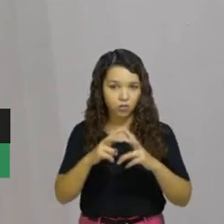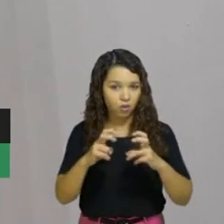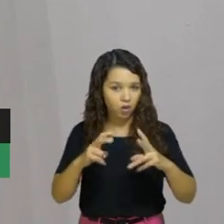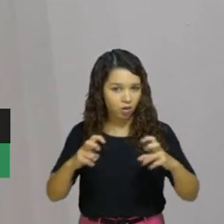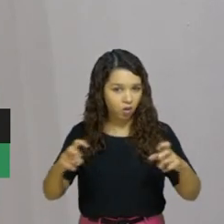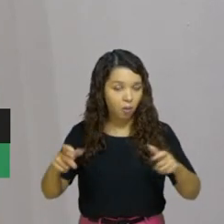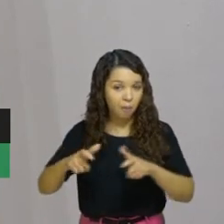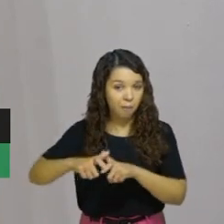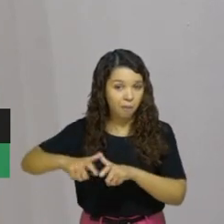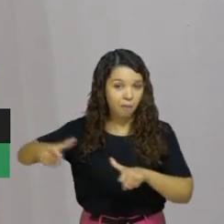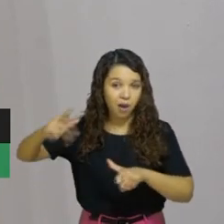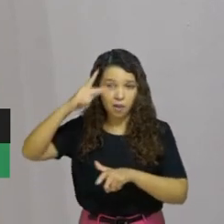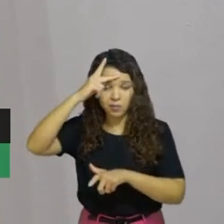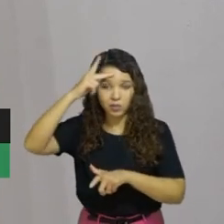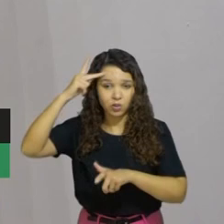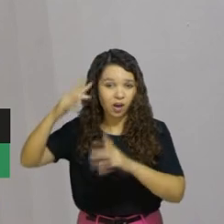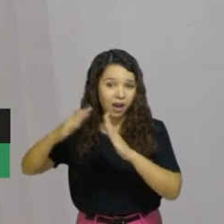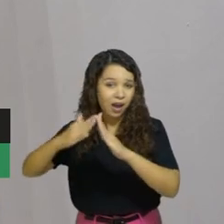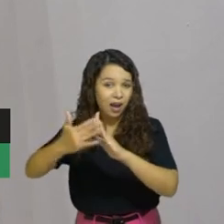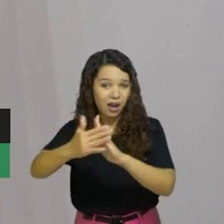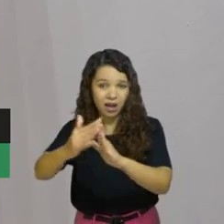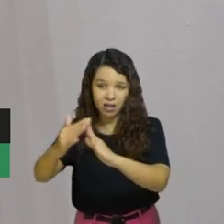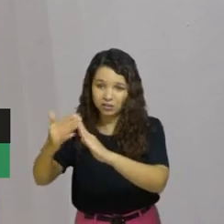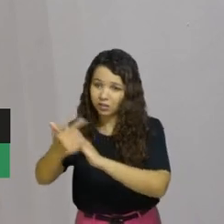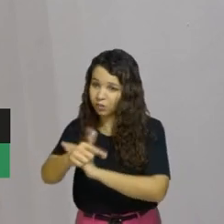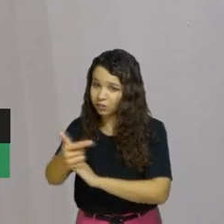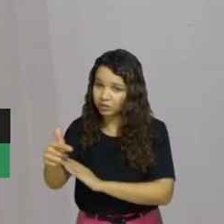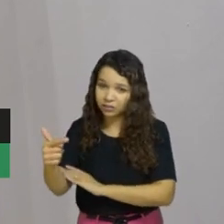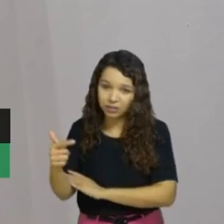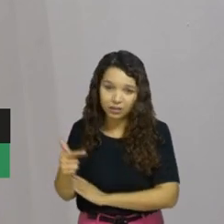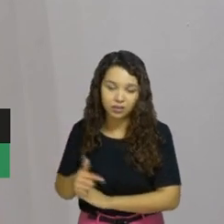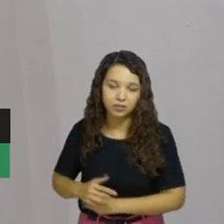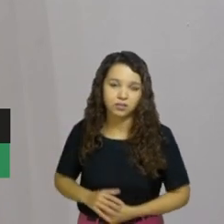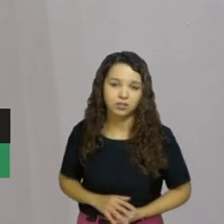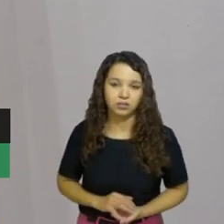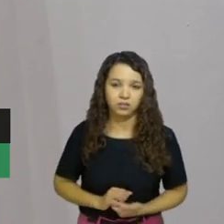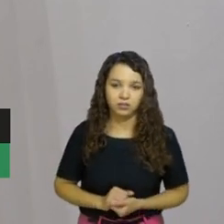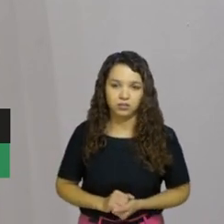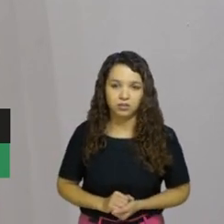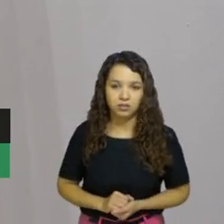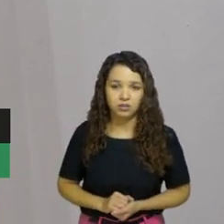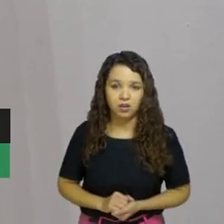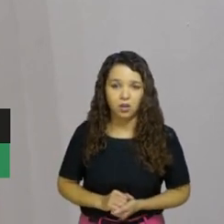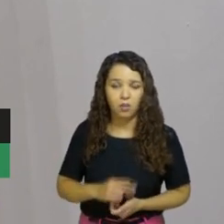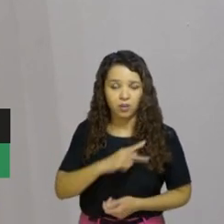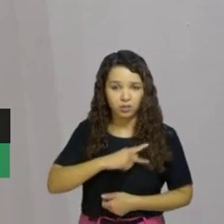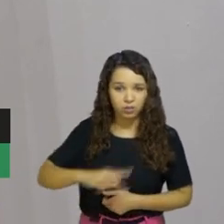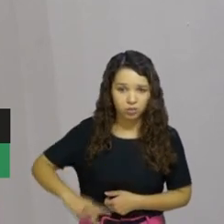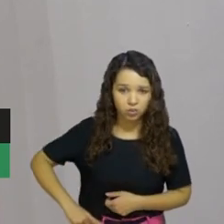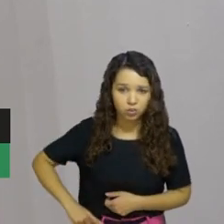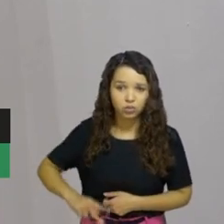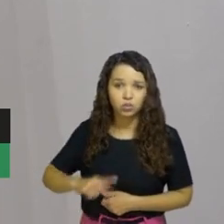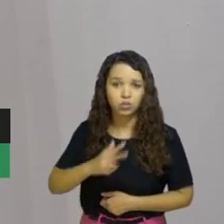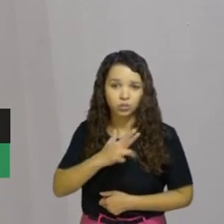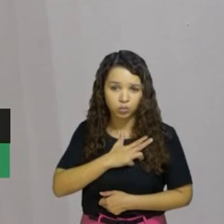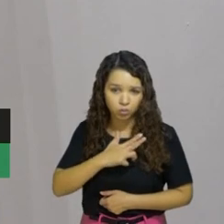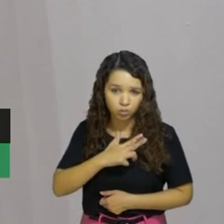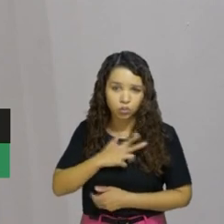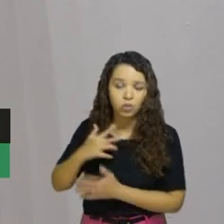O presidente Lula mobilizou rapidamente ministros e recursos do governo